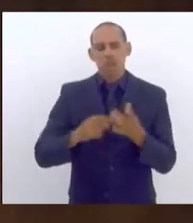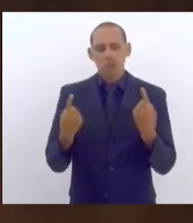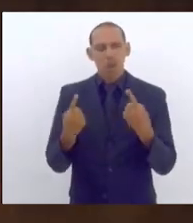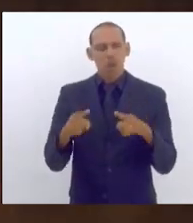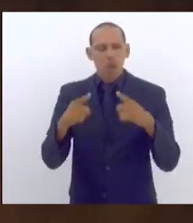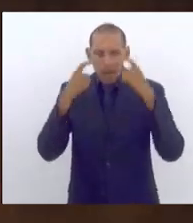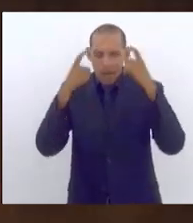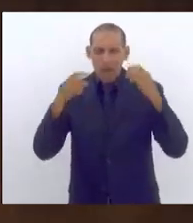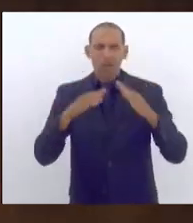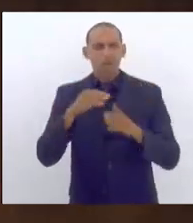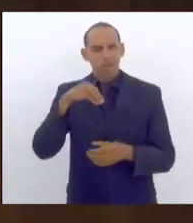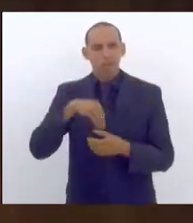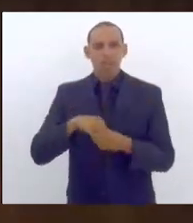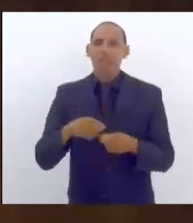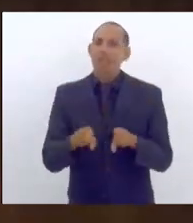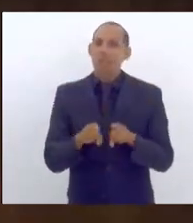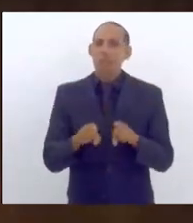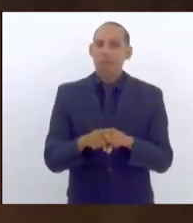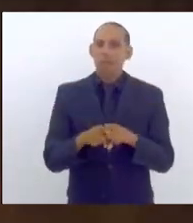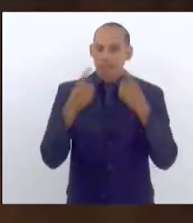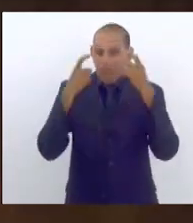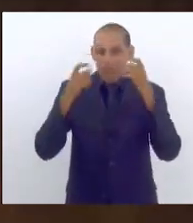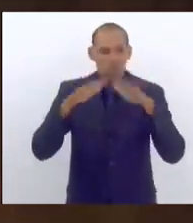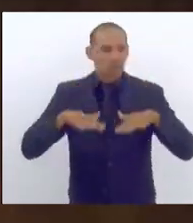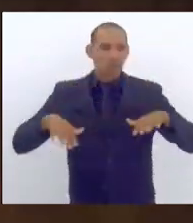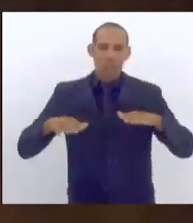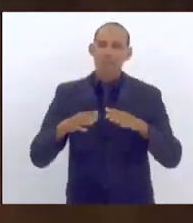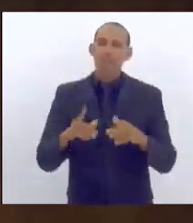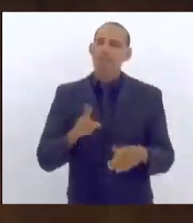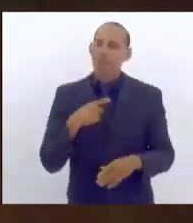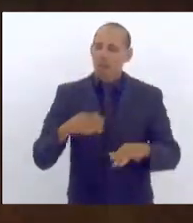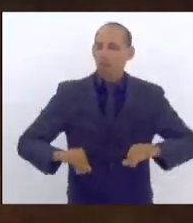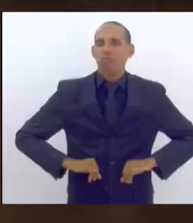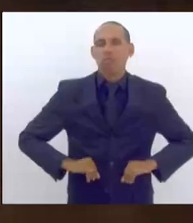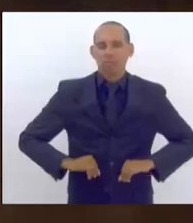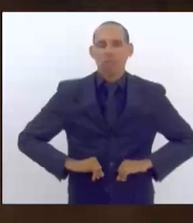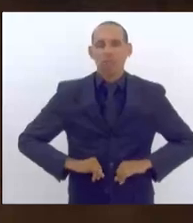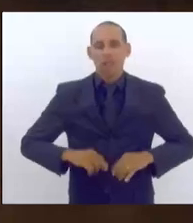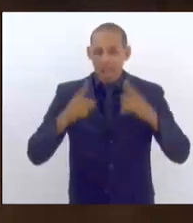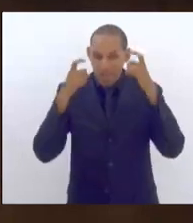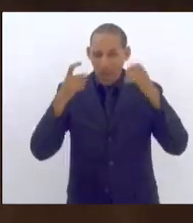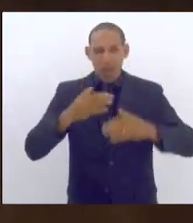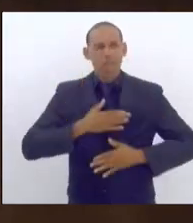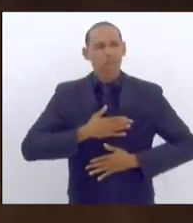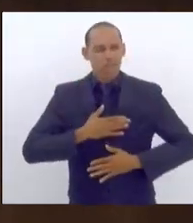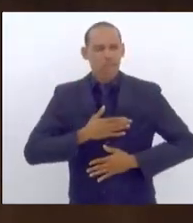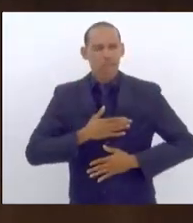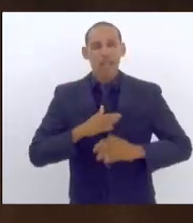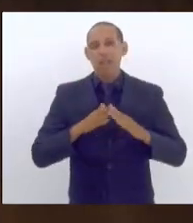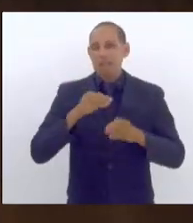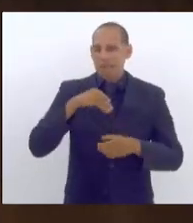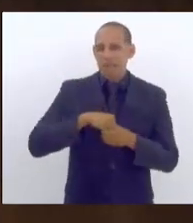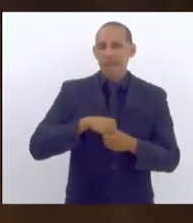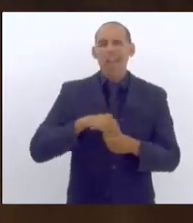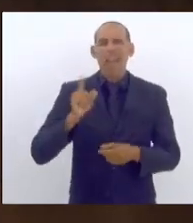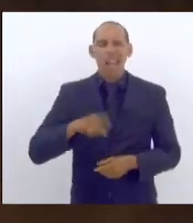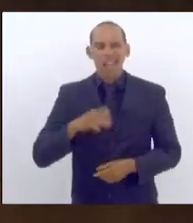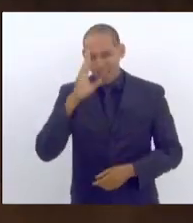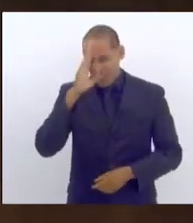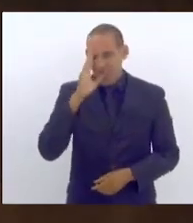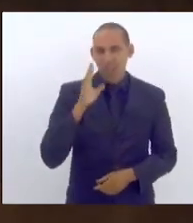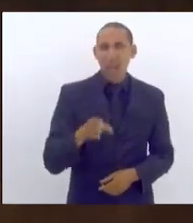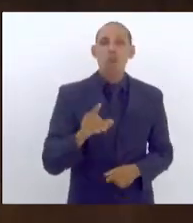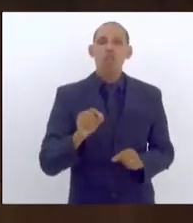violência doméstica e contra a violência de modo geral que nós sofremos. Nós sabemos que a violência física e a violência doméstica é aquela que diretamente